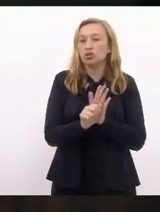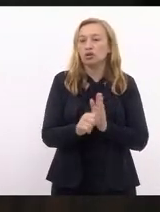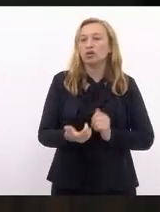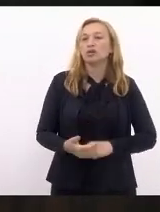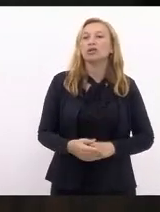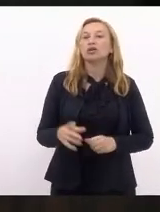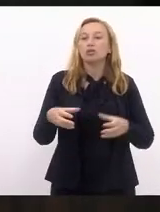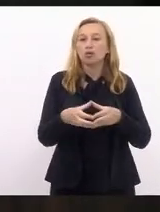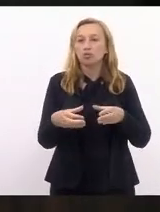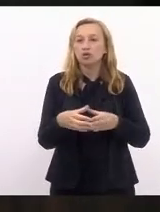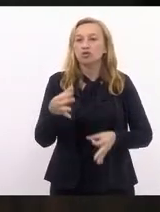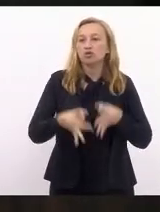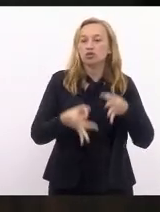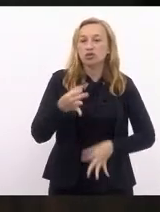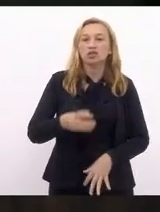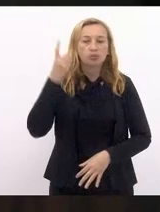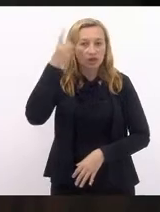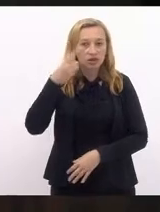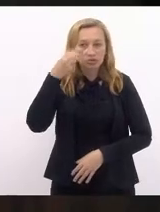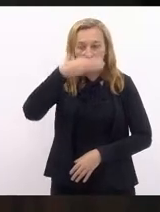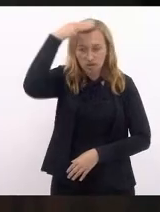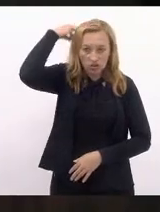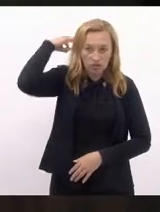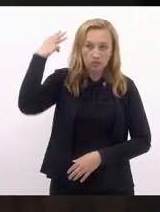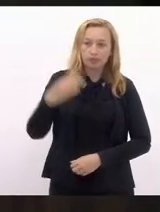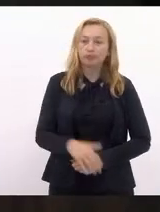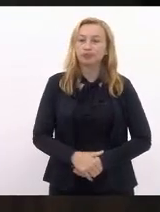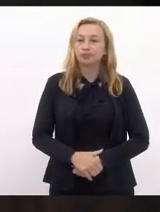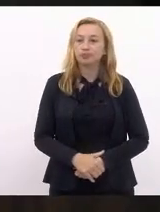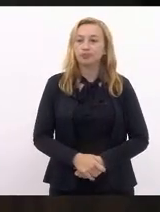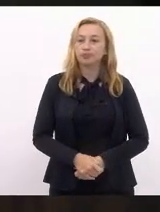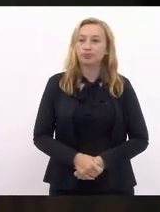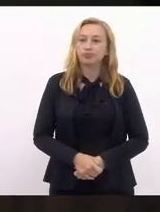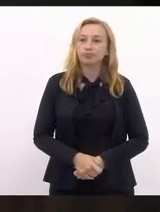emitir parecer ela começou a conhecer os seus Deputado Márcio Pacheco